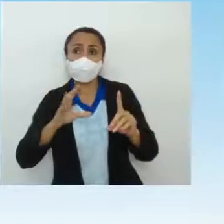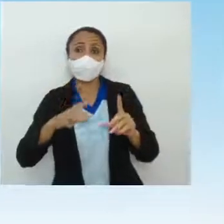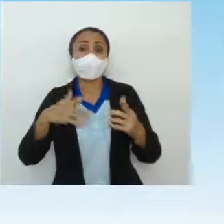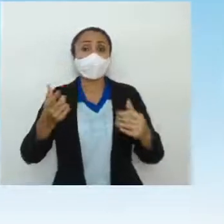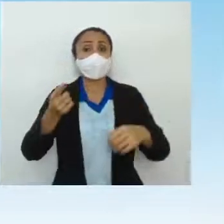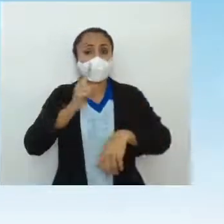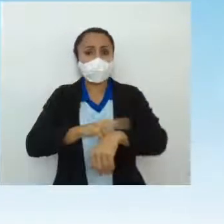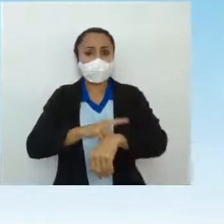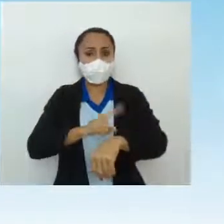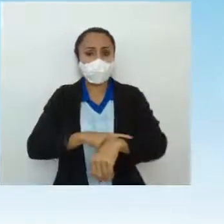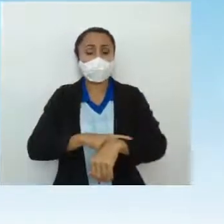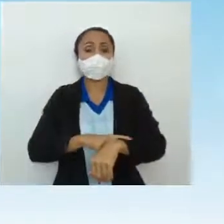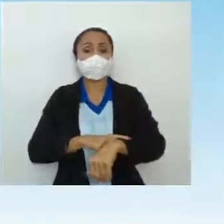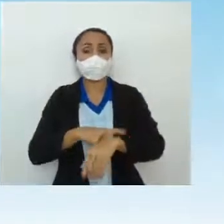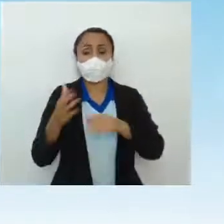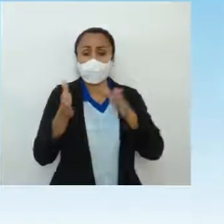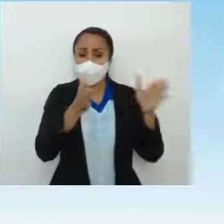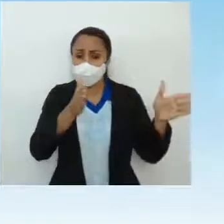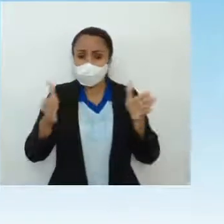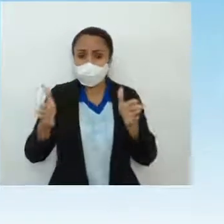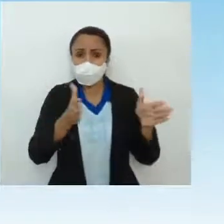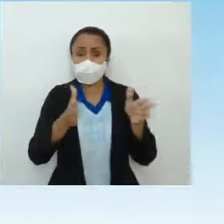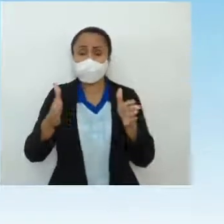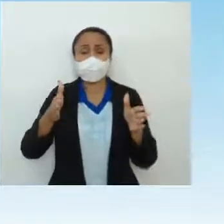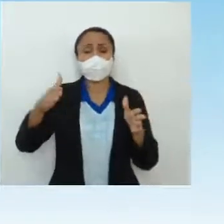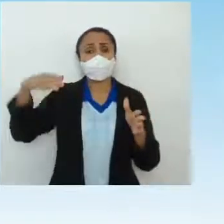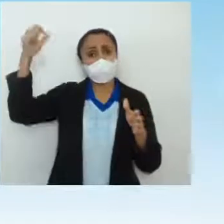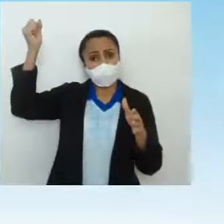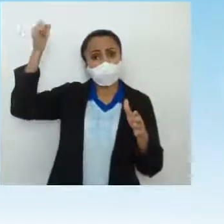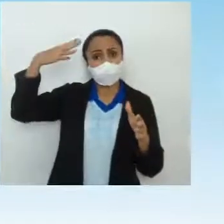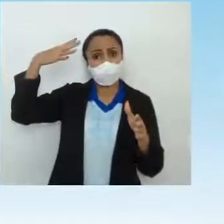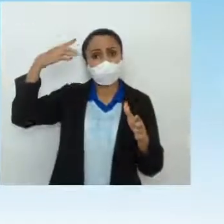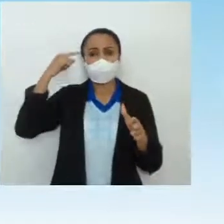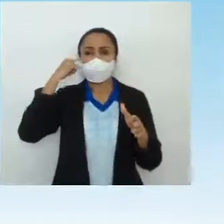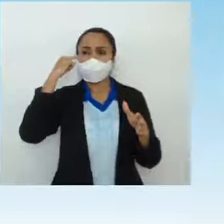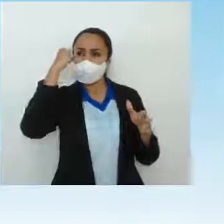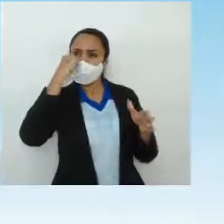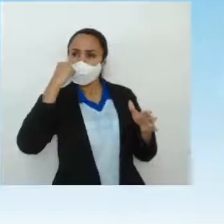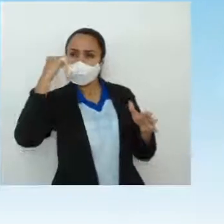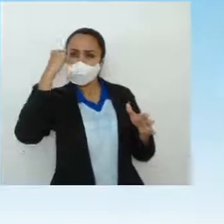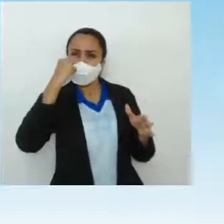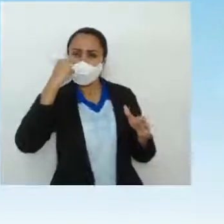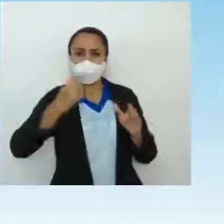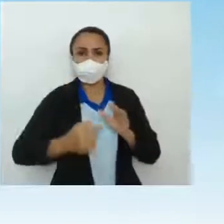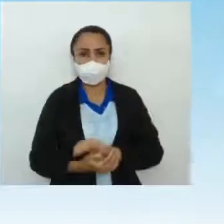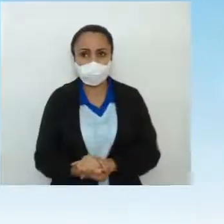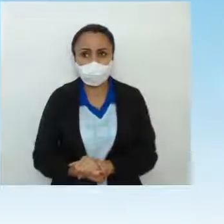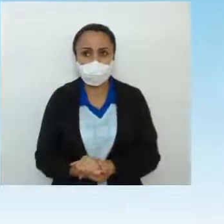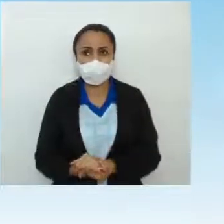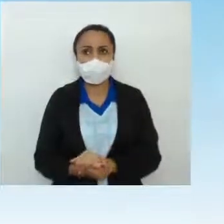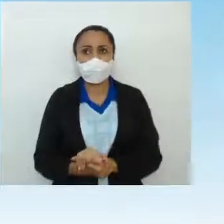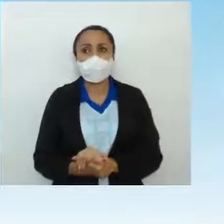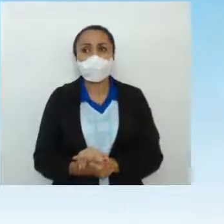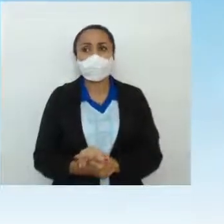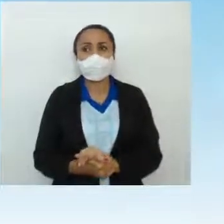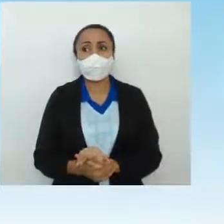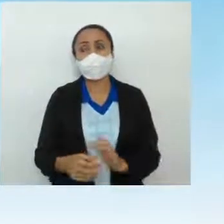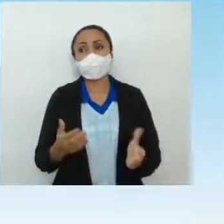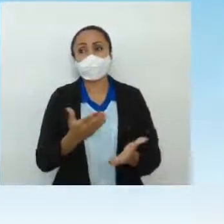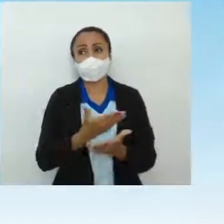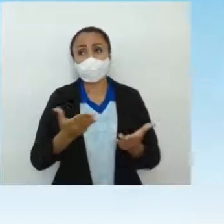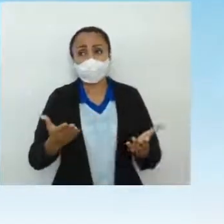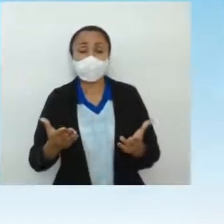de duração da luz incidida na retina. Isso aí do tamanho da posição, lógico,